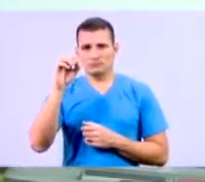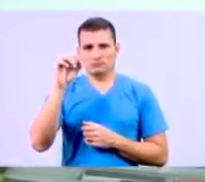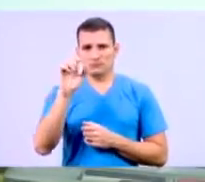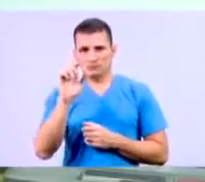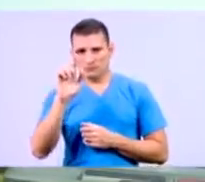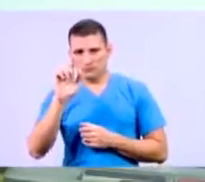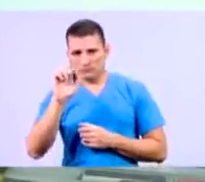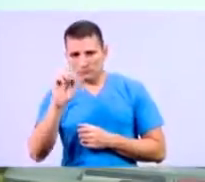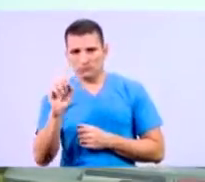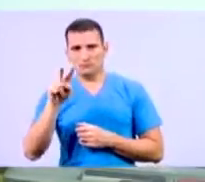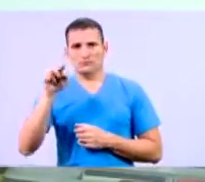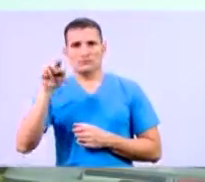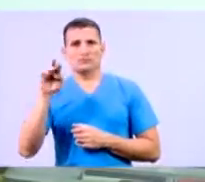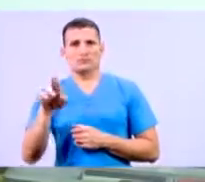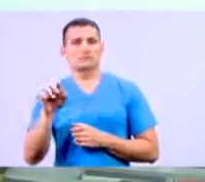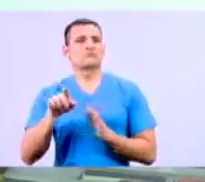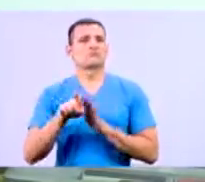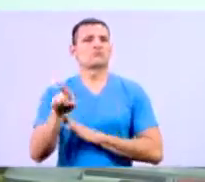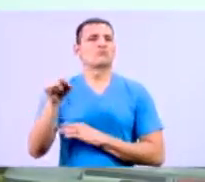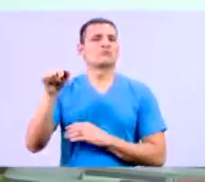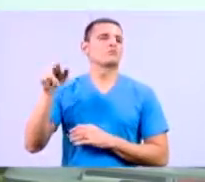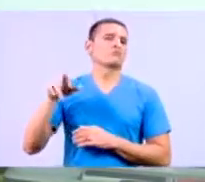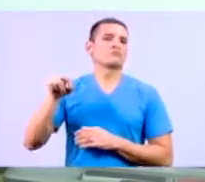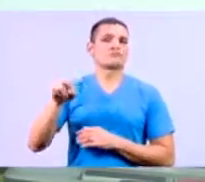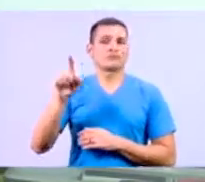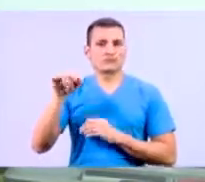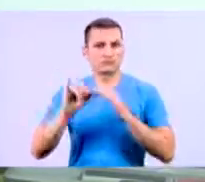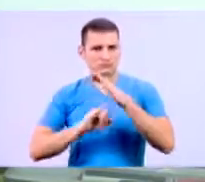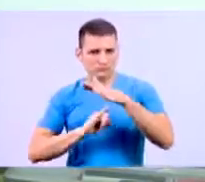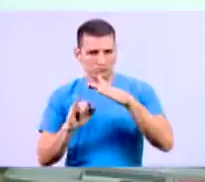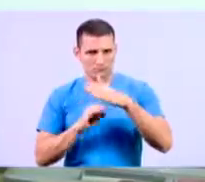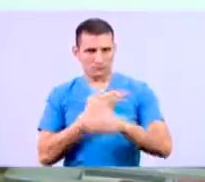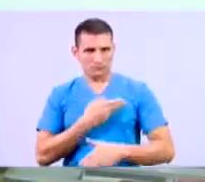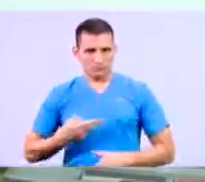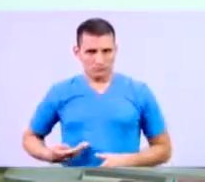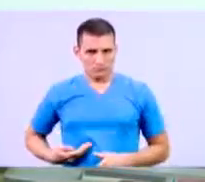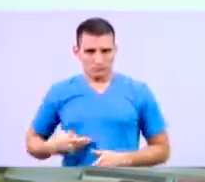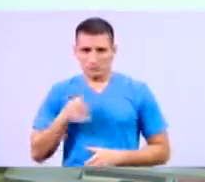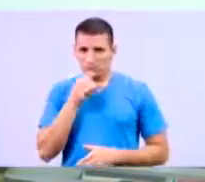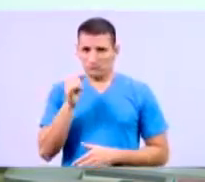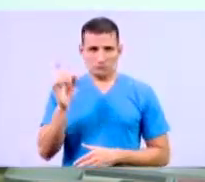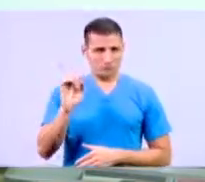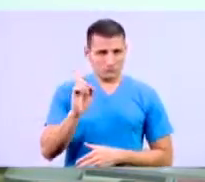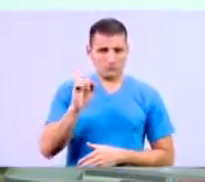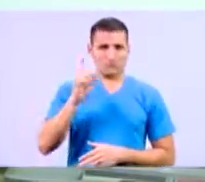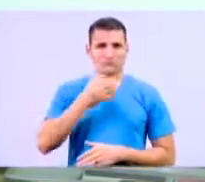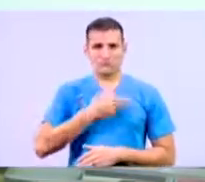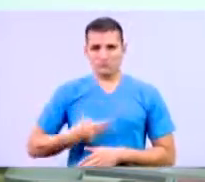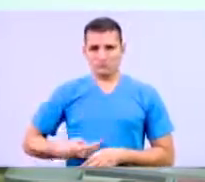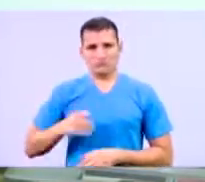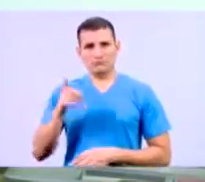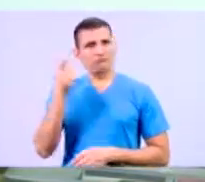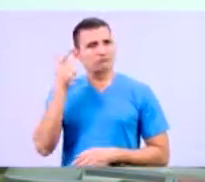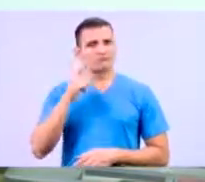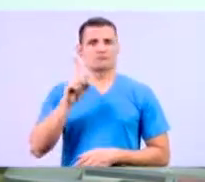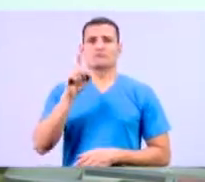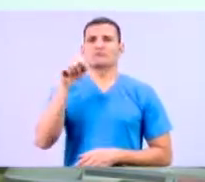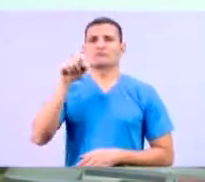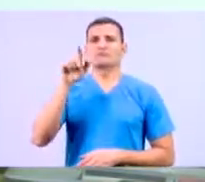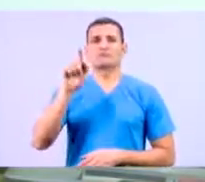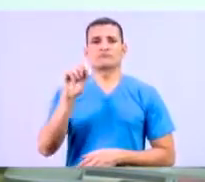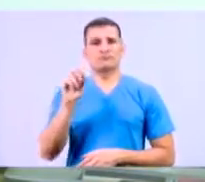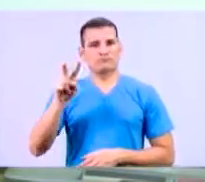.gov.br, mas quem é você? Você é uma instituição governamental? Se você não for, você não vai conseguir ter esse